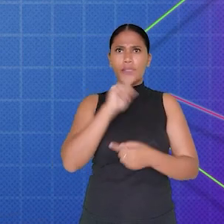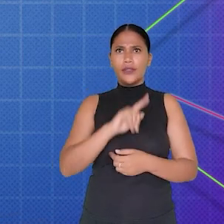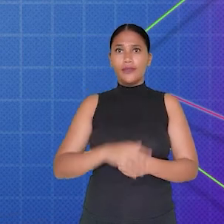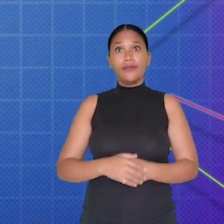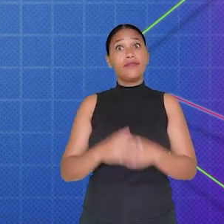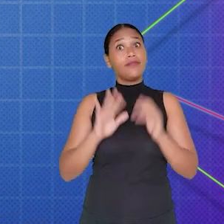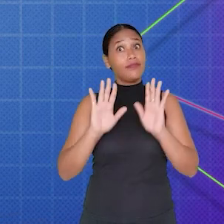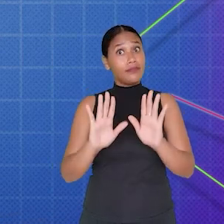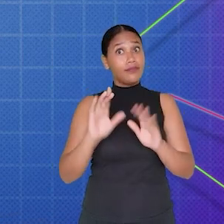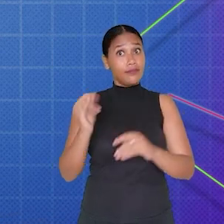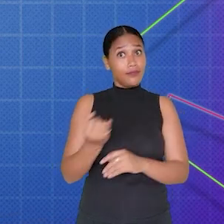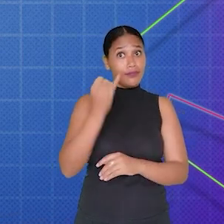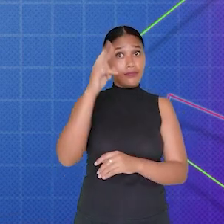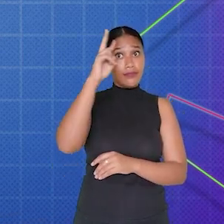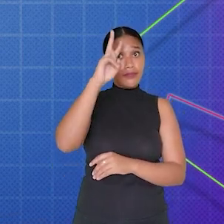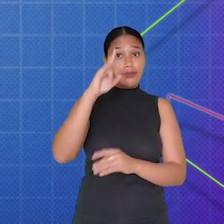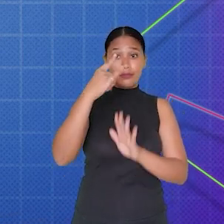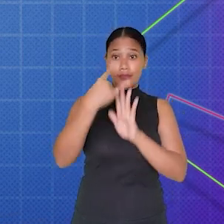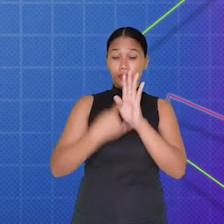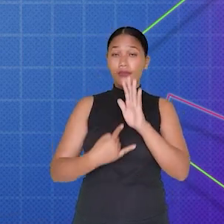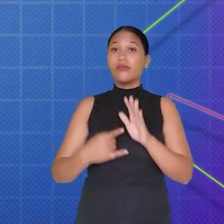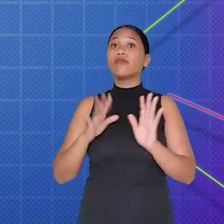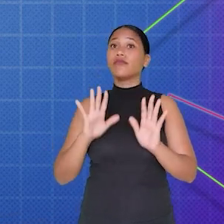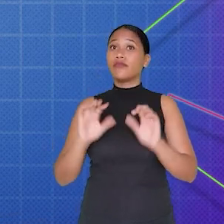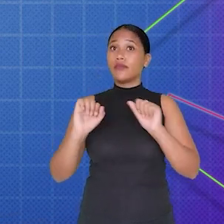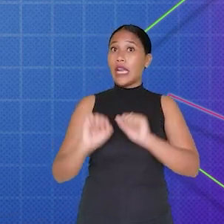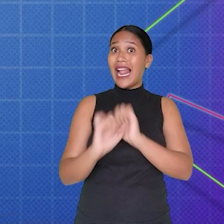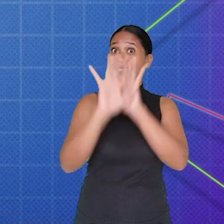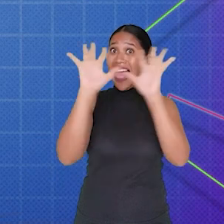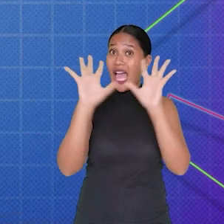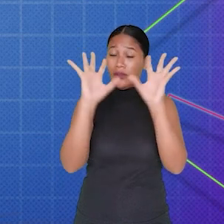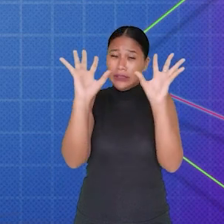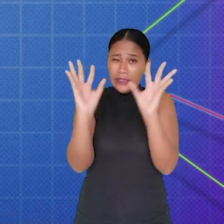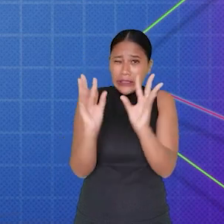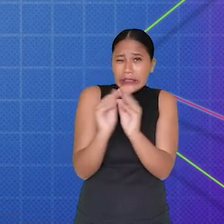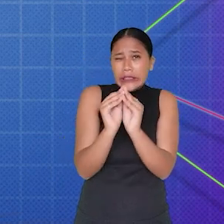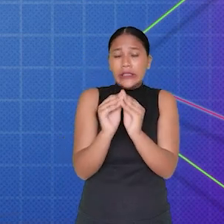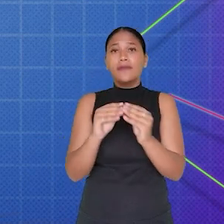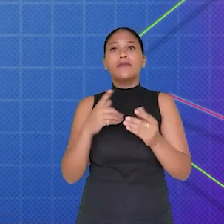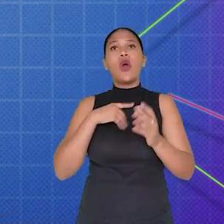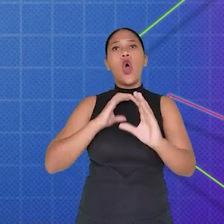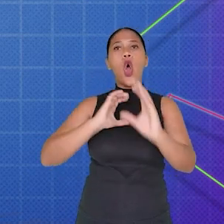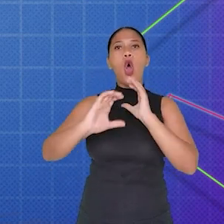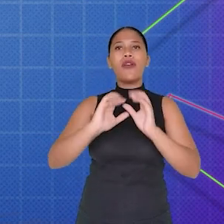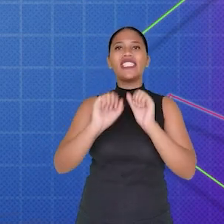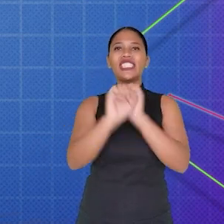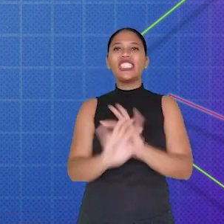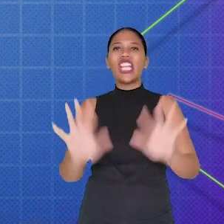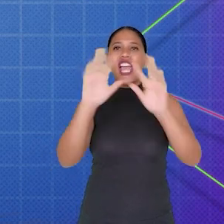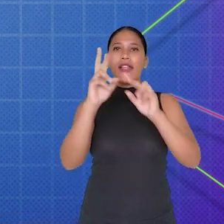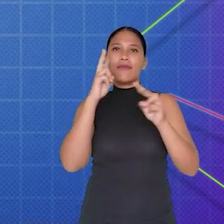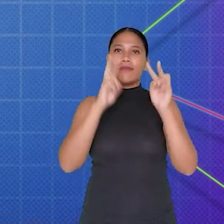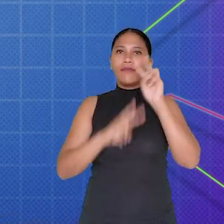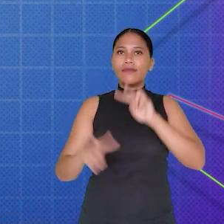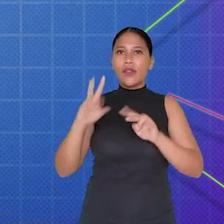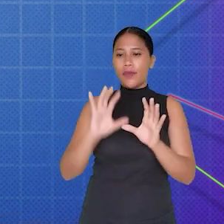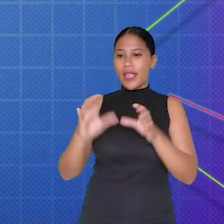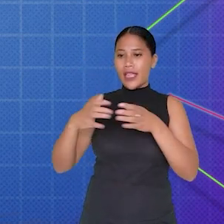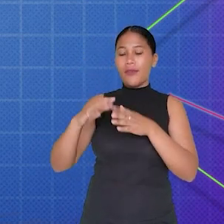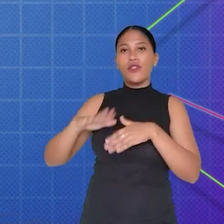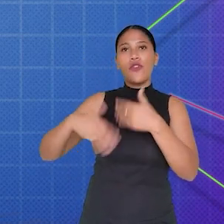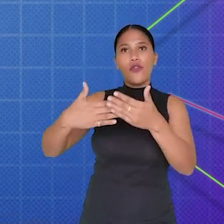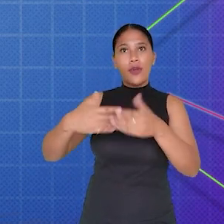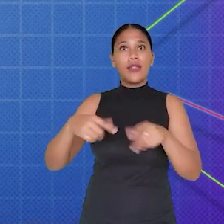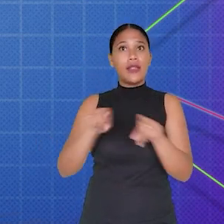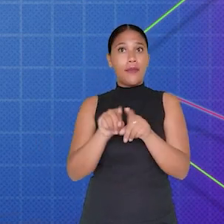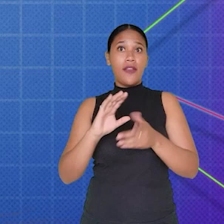atingir os objetivos do projeto. No entanto, é importante lembrar que o documento ainda deve ser claro e conciso o suficiente para comunicar a visão geral do jogo